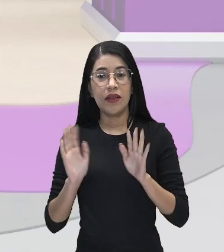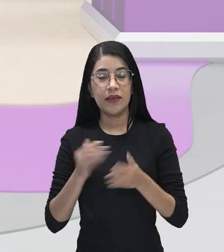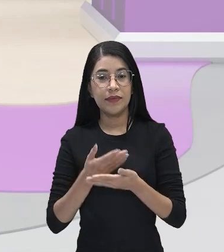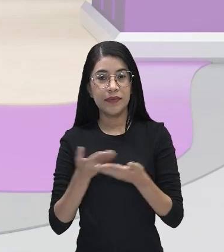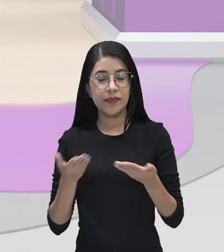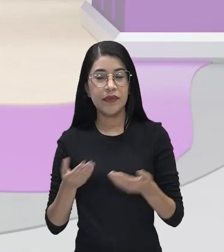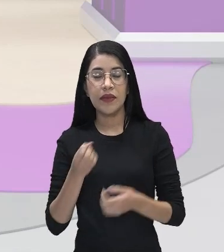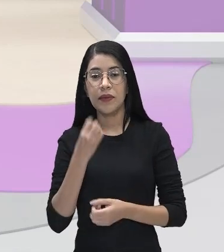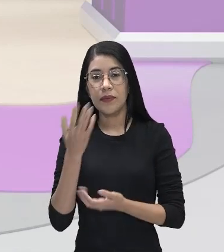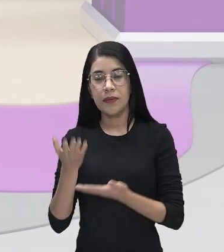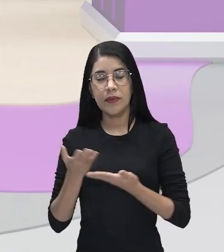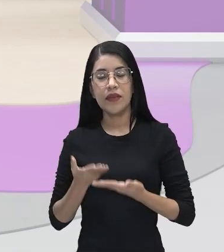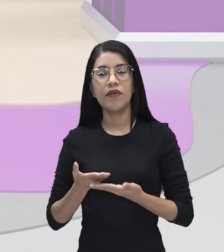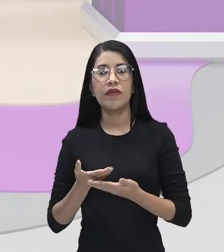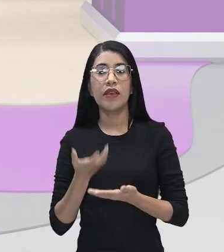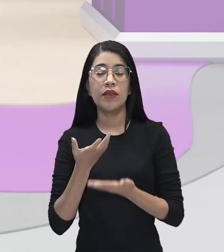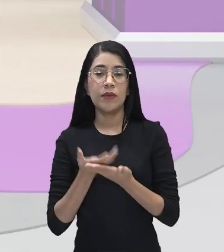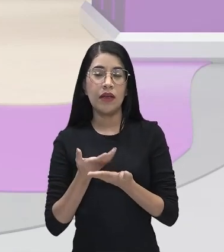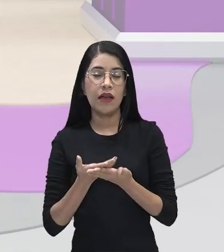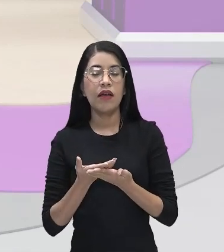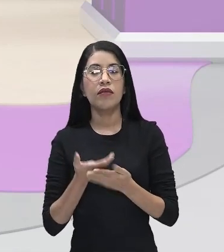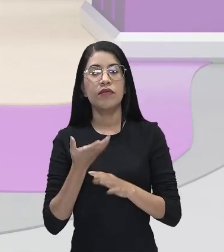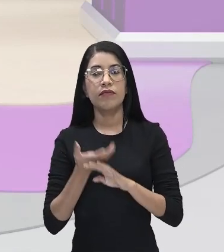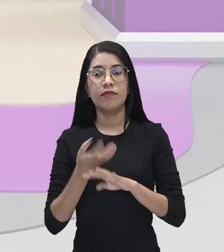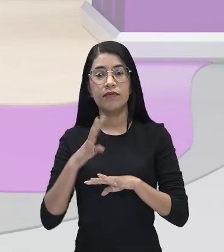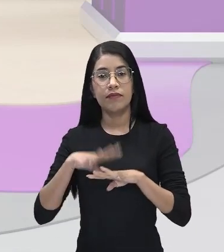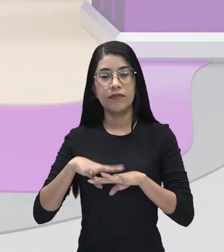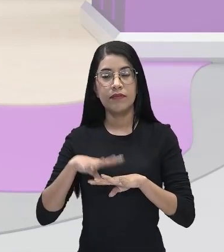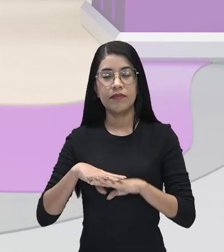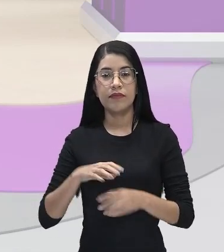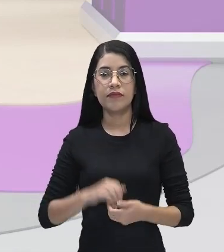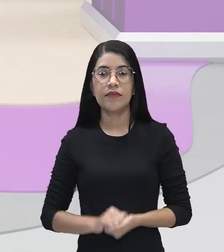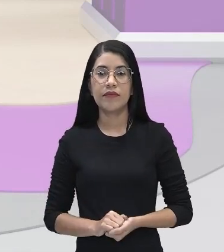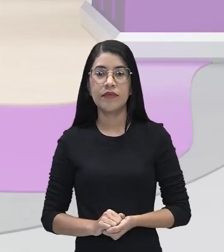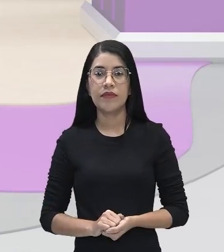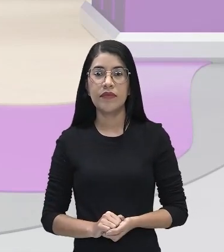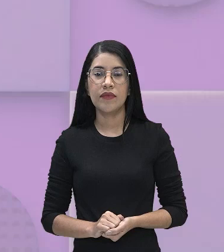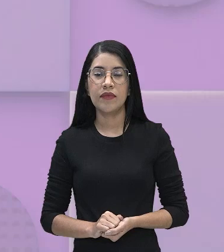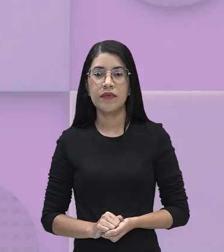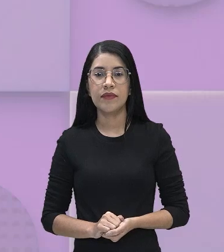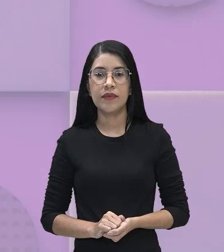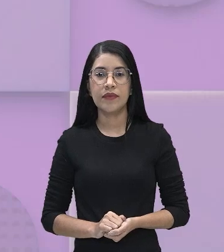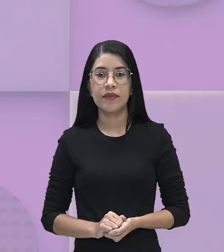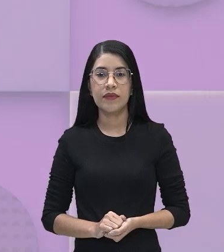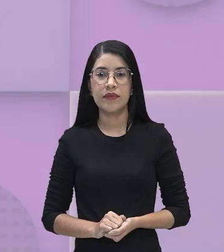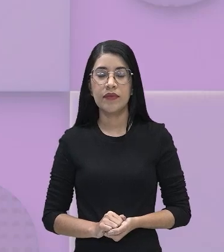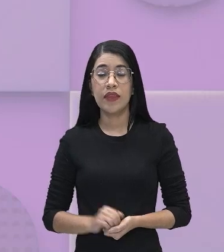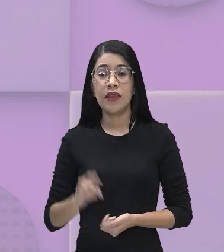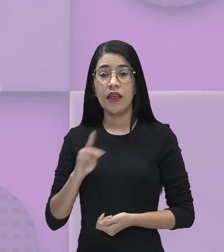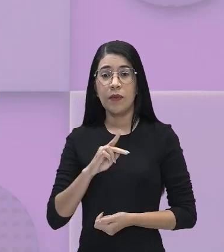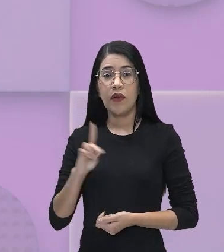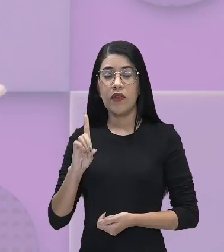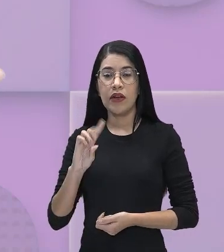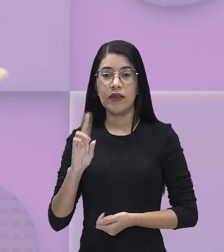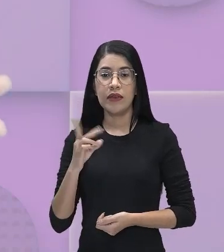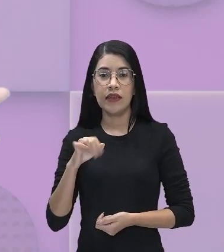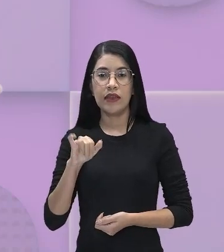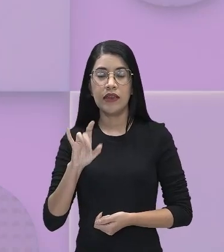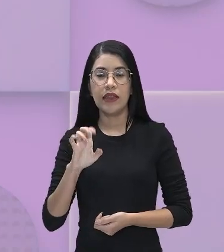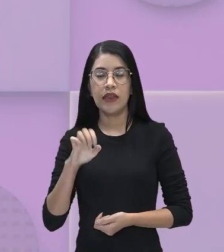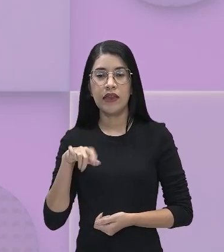todos, sejam bem-vindos a mais uma aula de matemática. Eu sou a professora